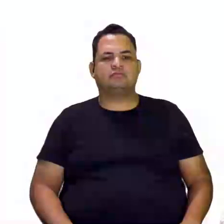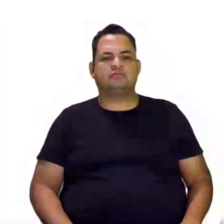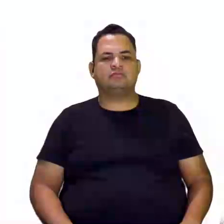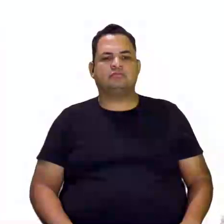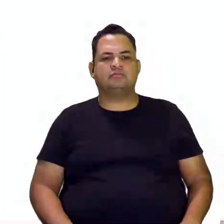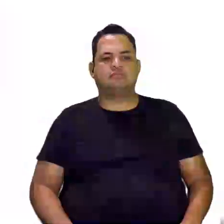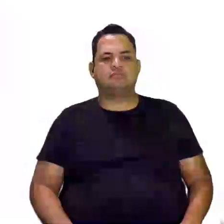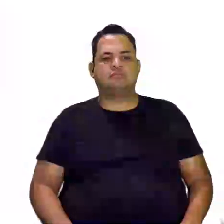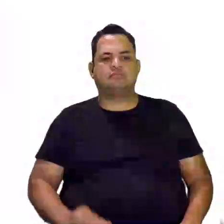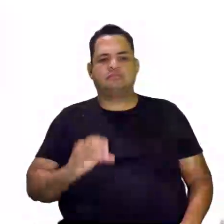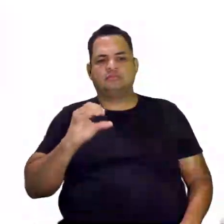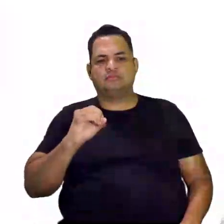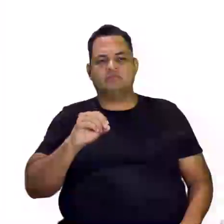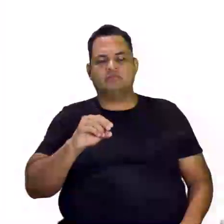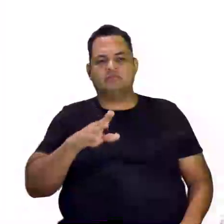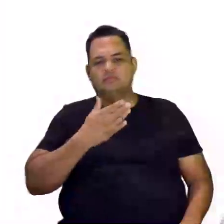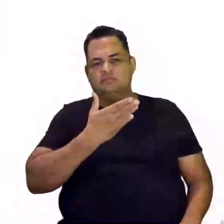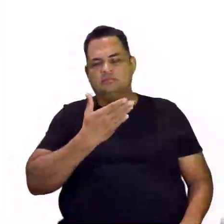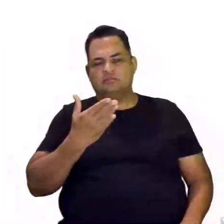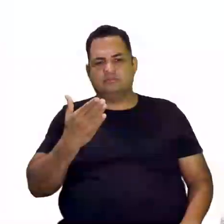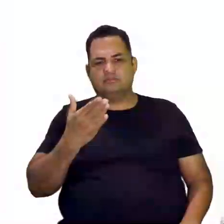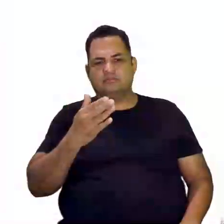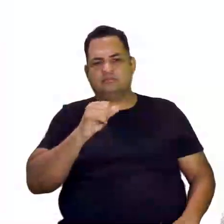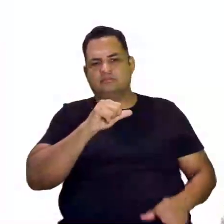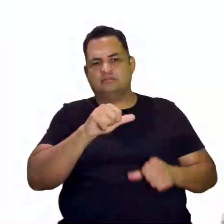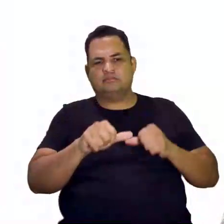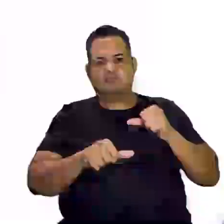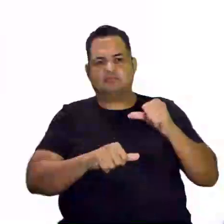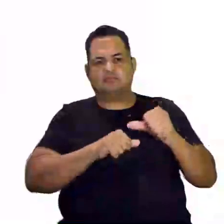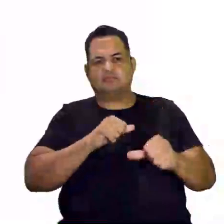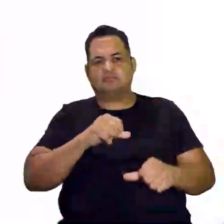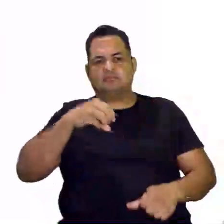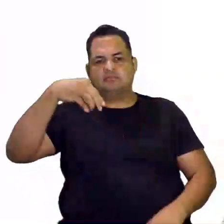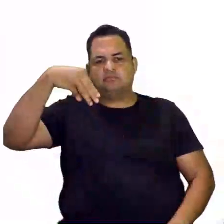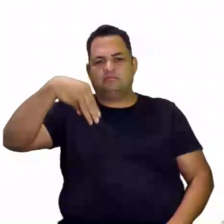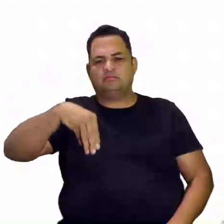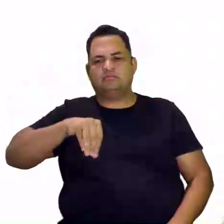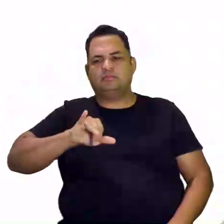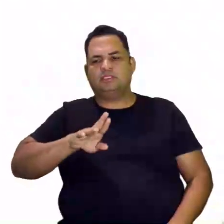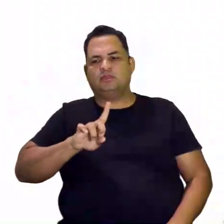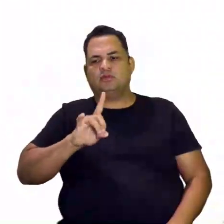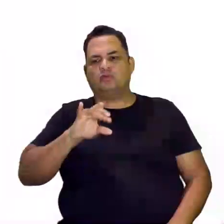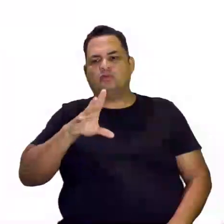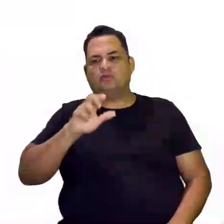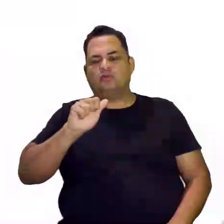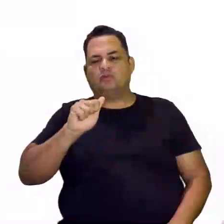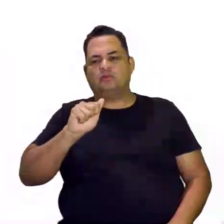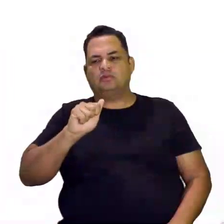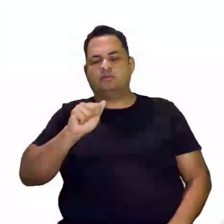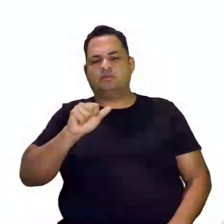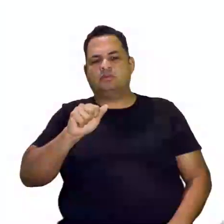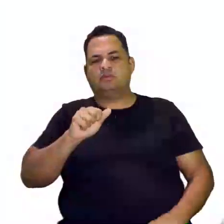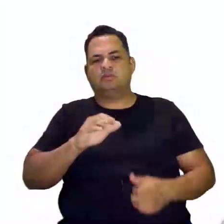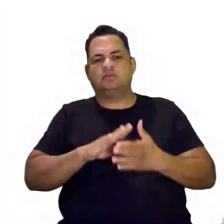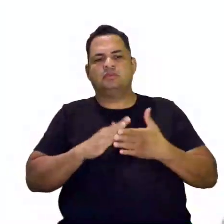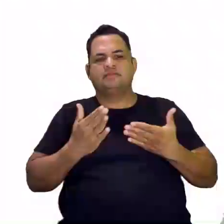E essa organela passou a se chamar mitocôndria, que é justamente a bactéria